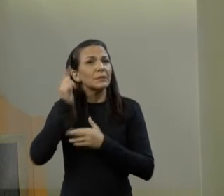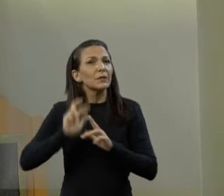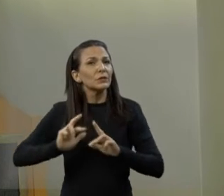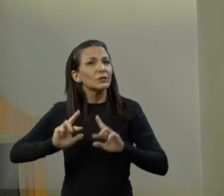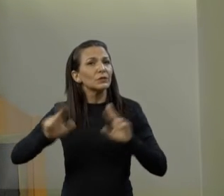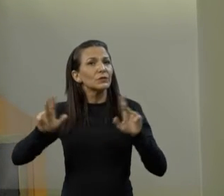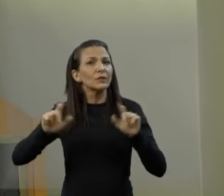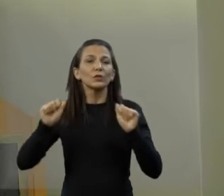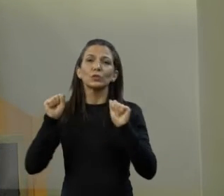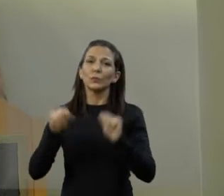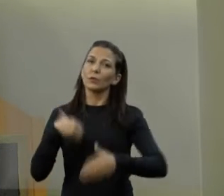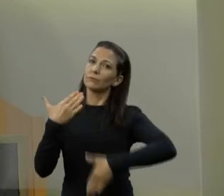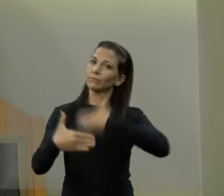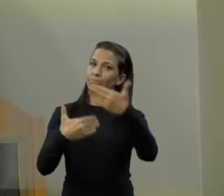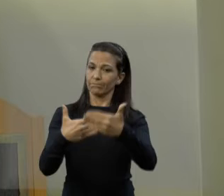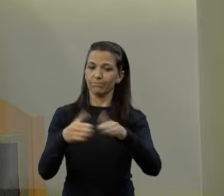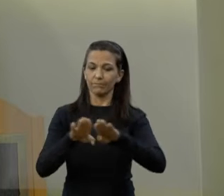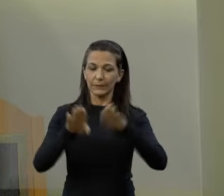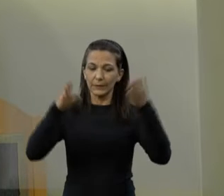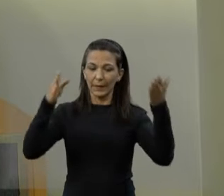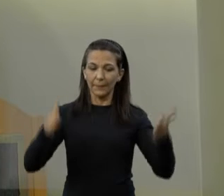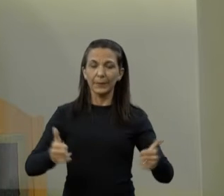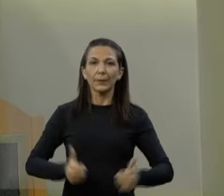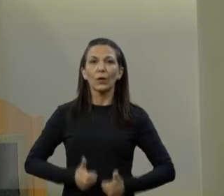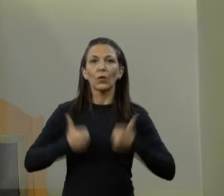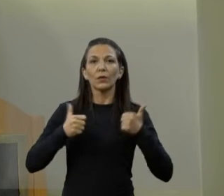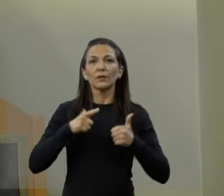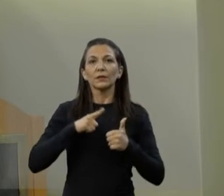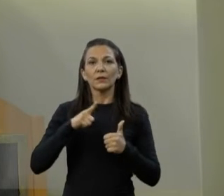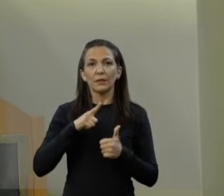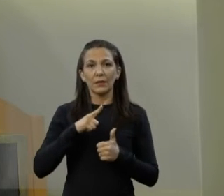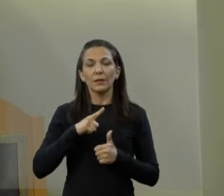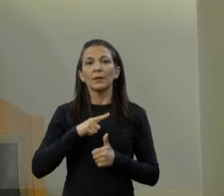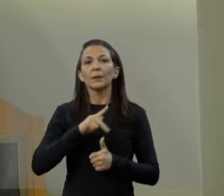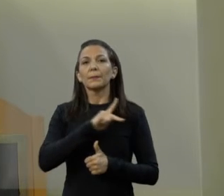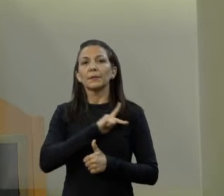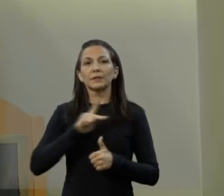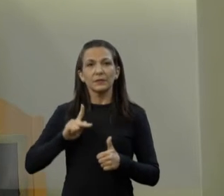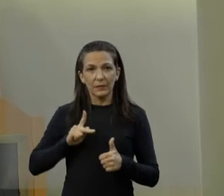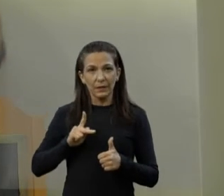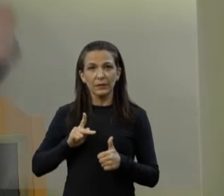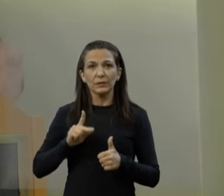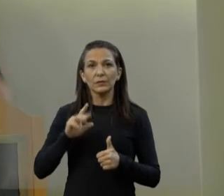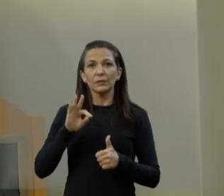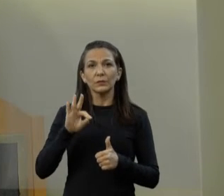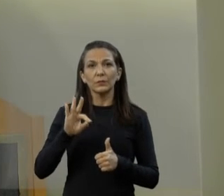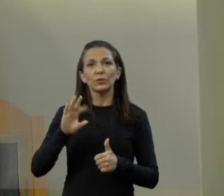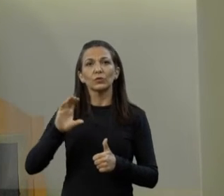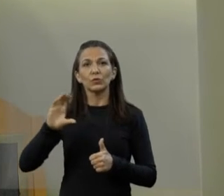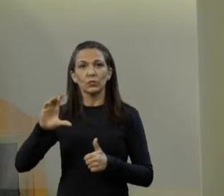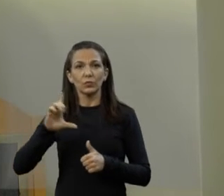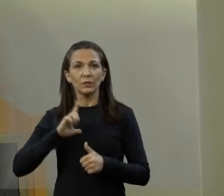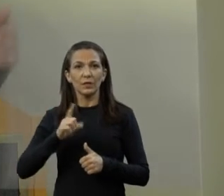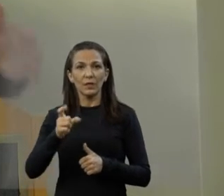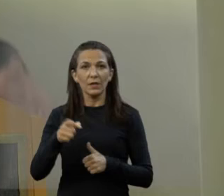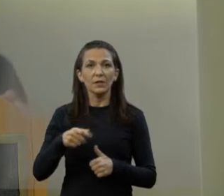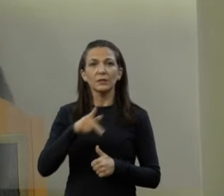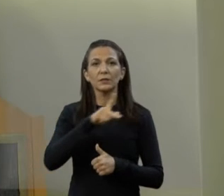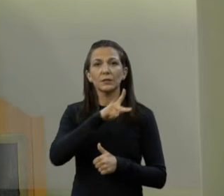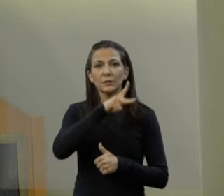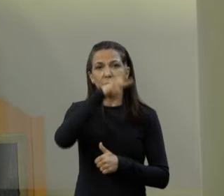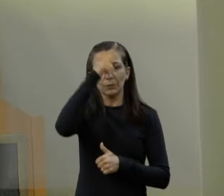onde essa mesa de honra tava o presidente do Tribunal de Contas tava ex prefeito Marcelo Barbieri